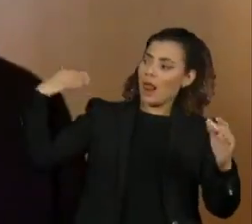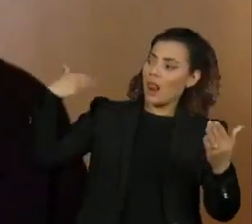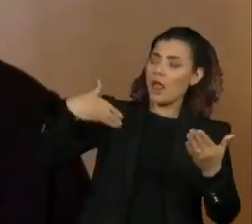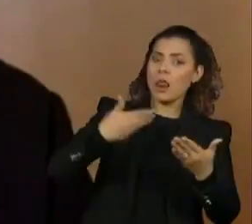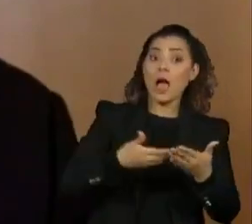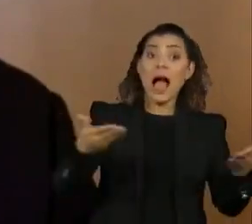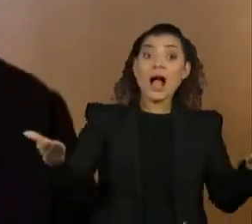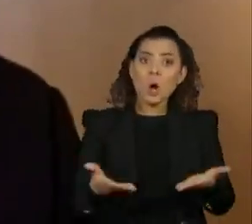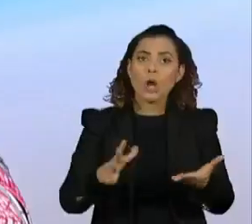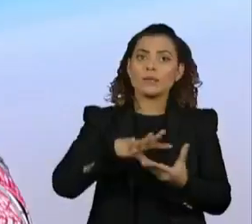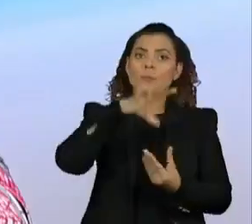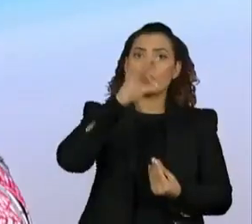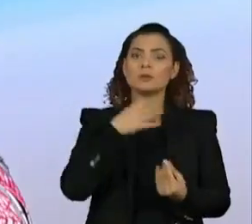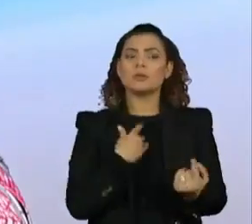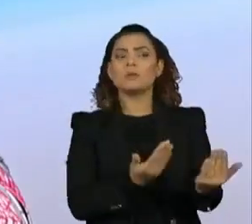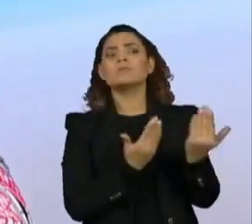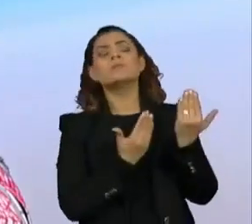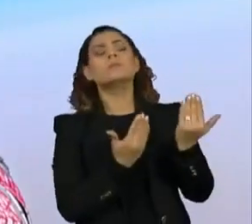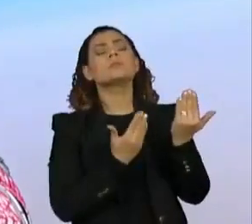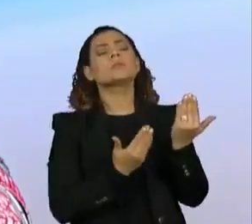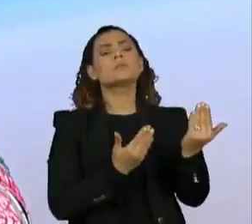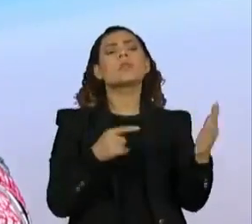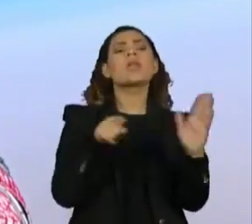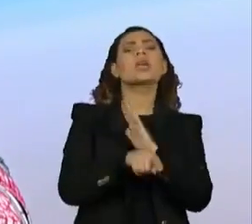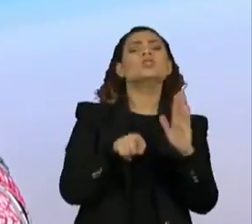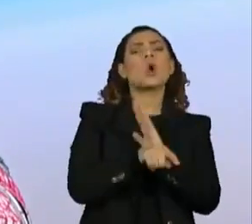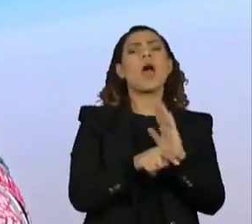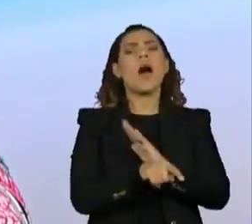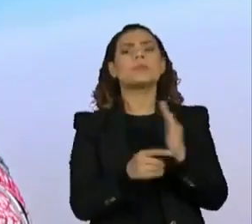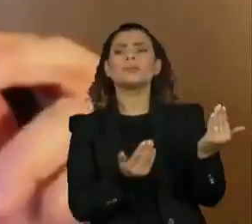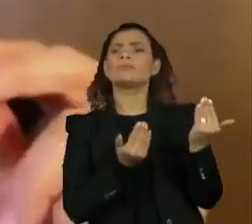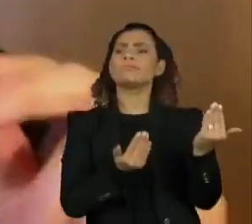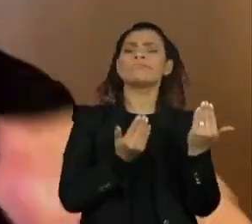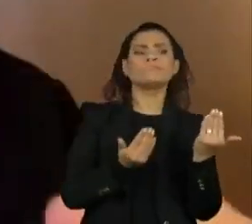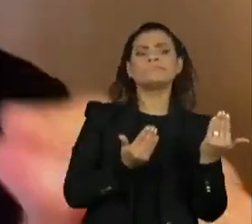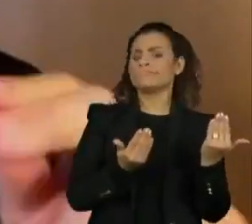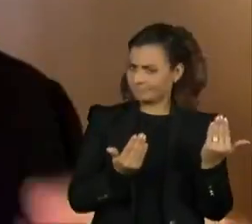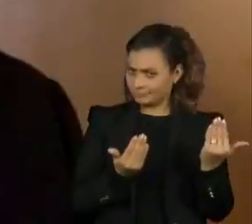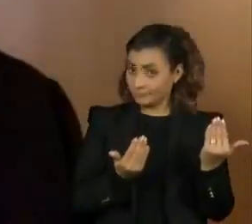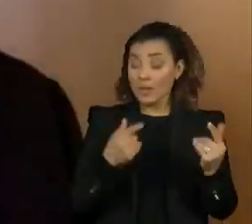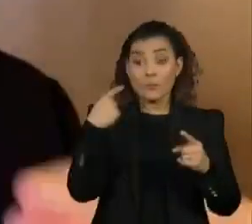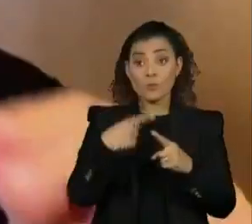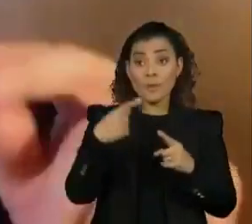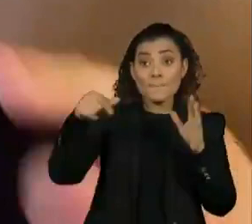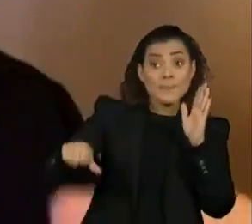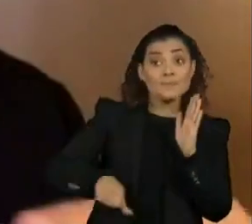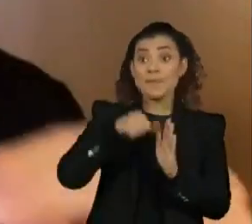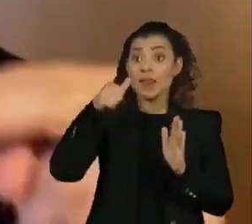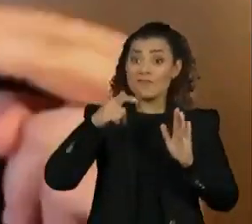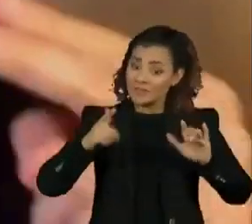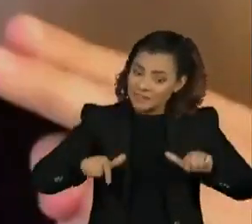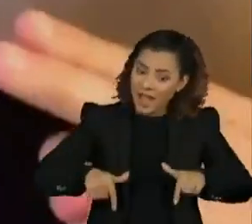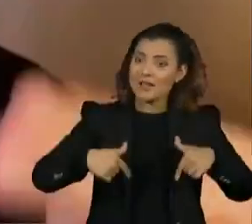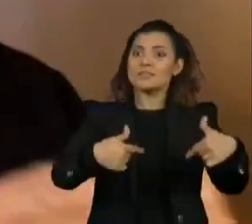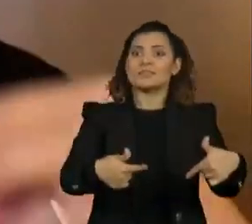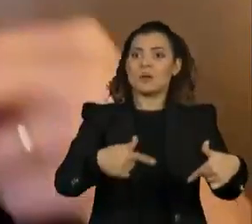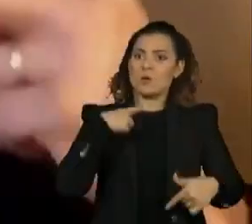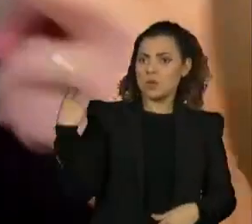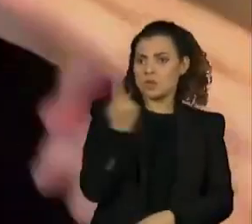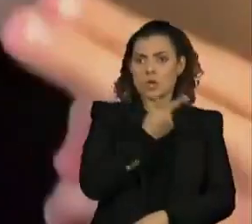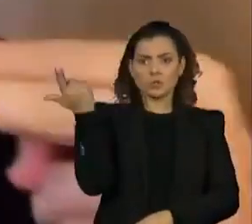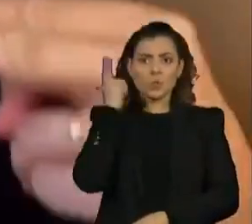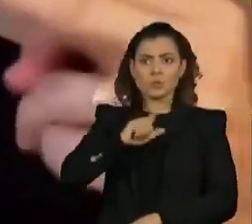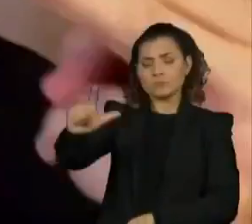sendo questionados. Isso é muito bom, porque é um primeiro passo para que nós tenhamos